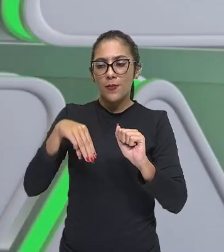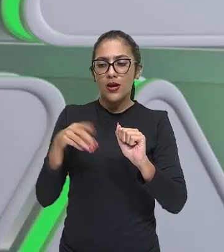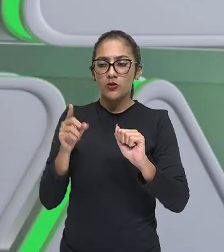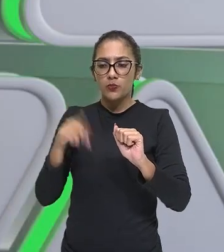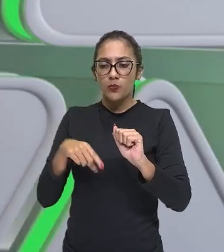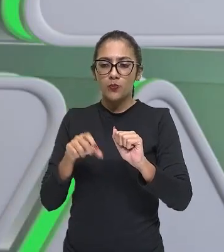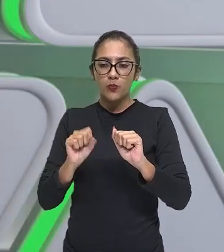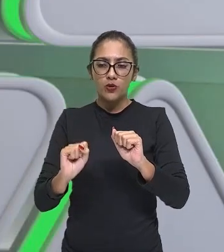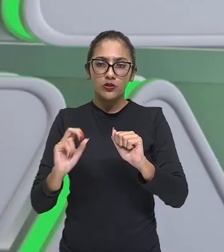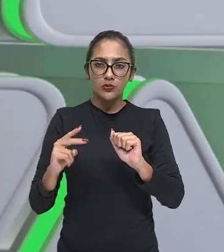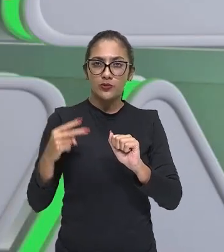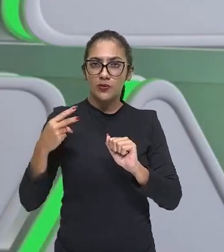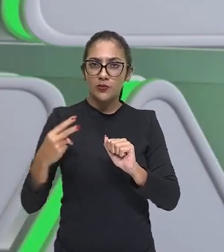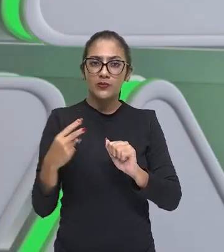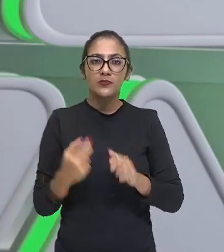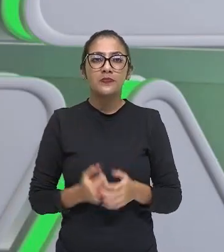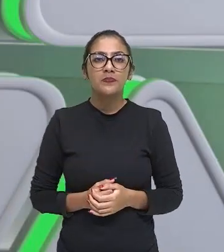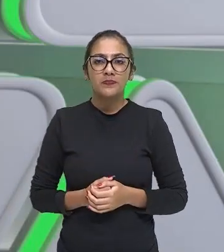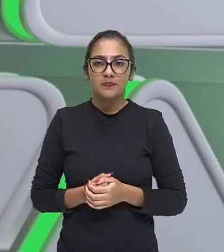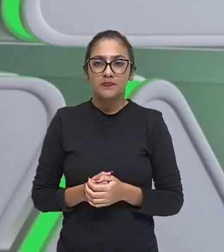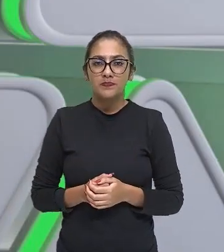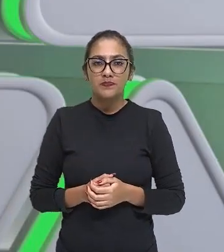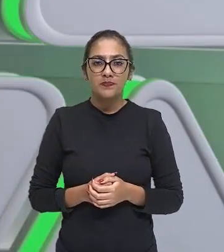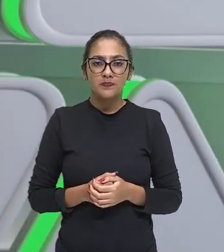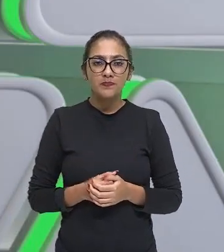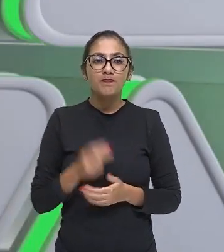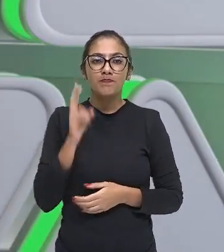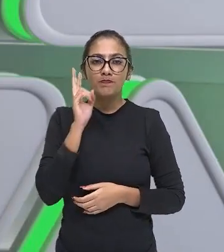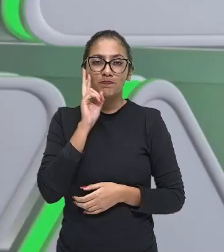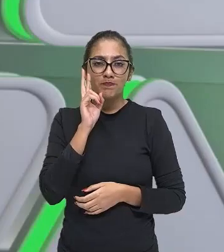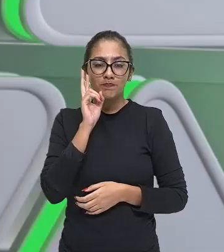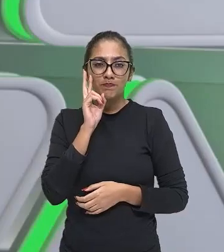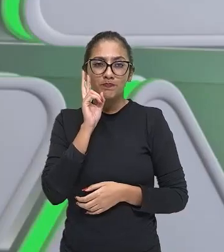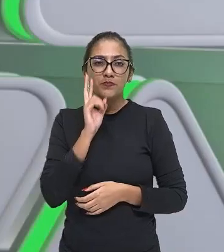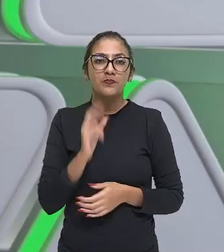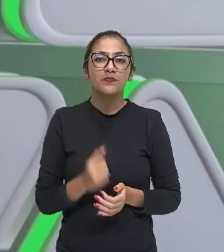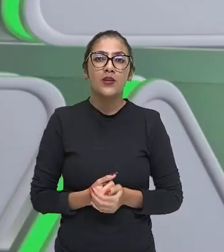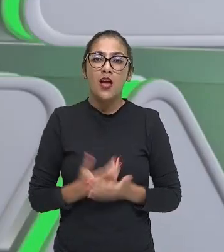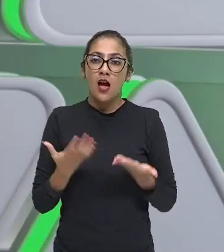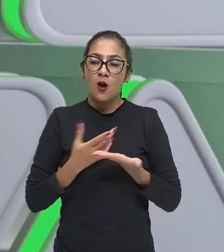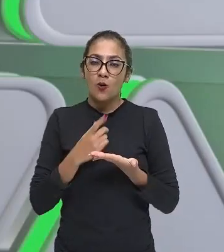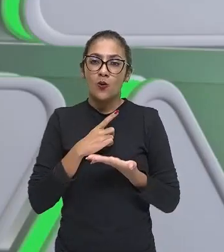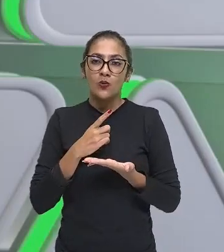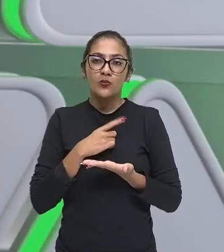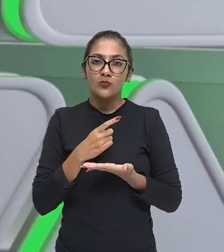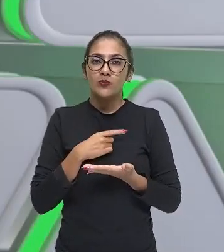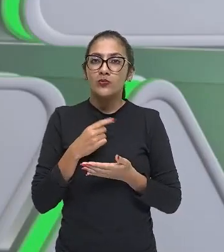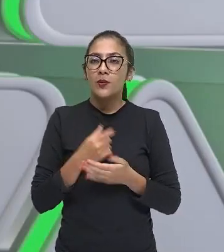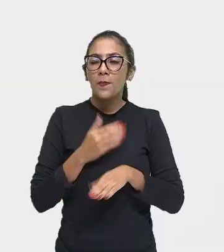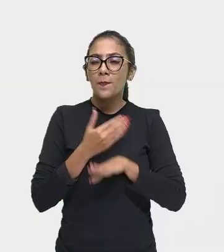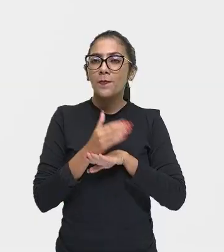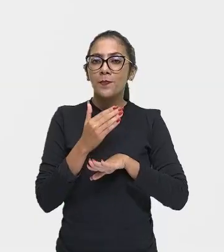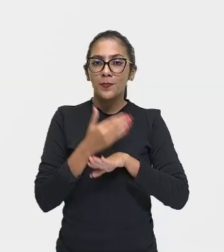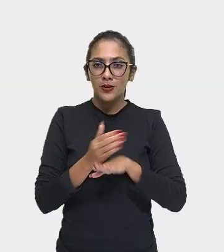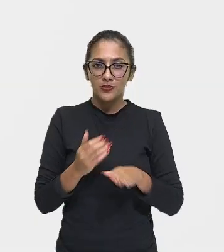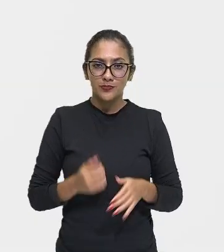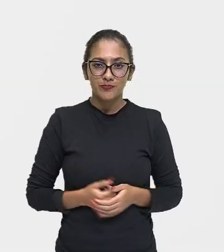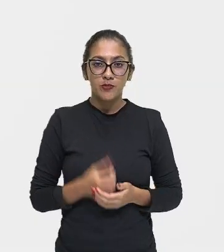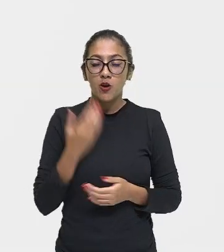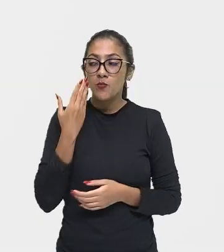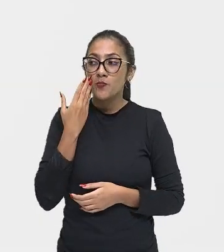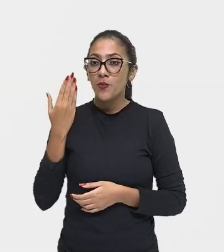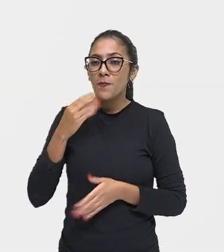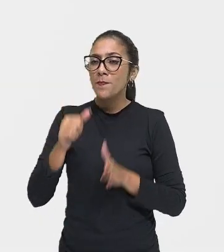bem. Lembrando aí das nossas definições, nós vamos agora para a nossa aplicação. Vejam aí a